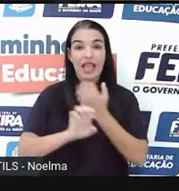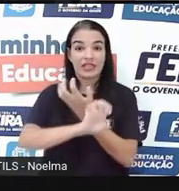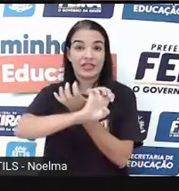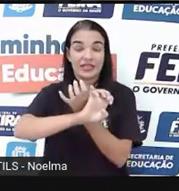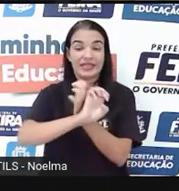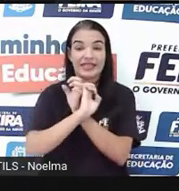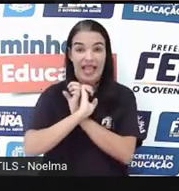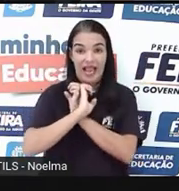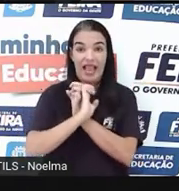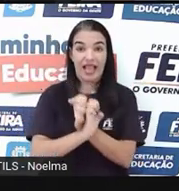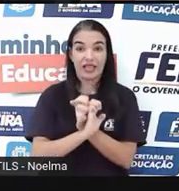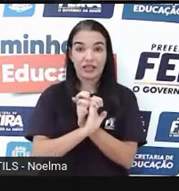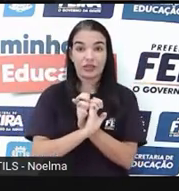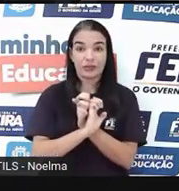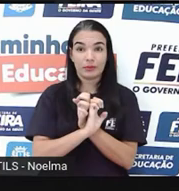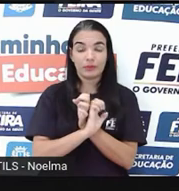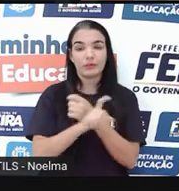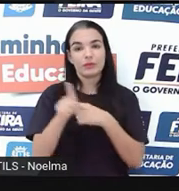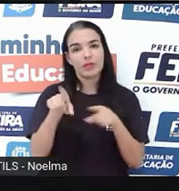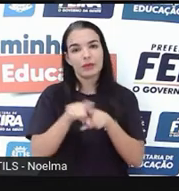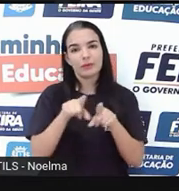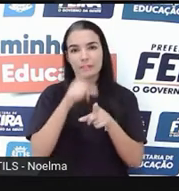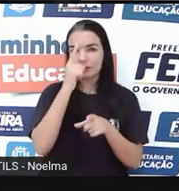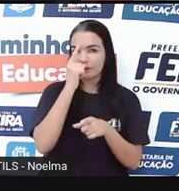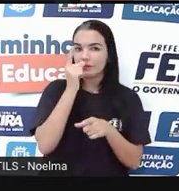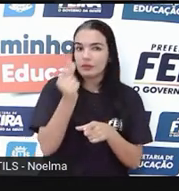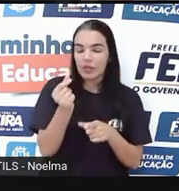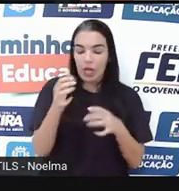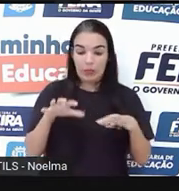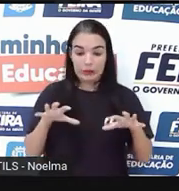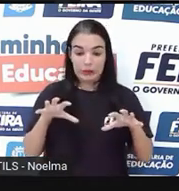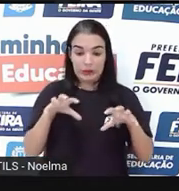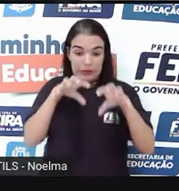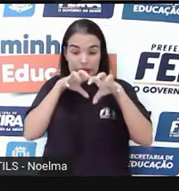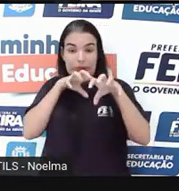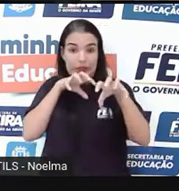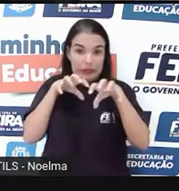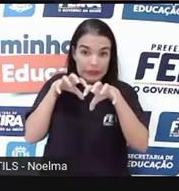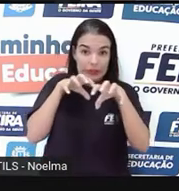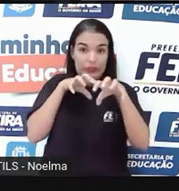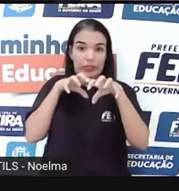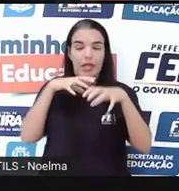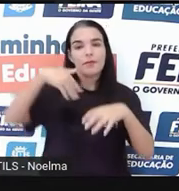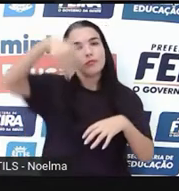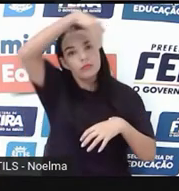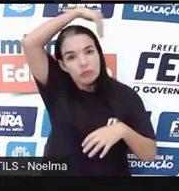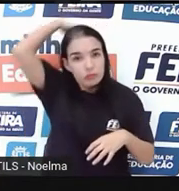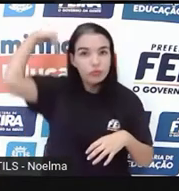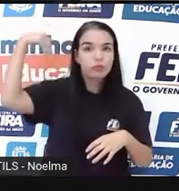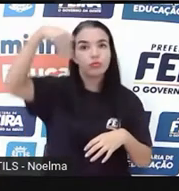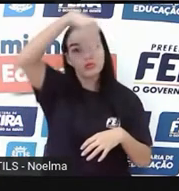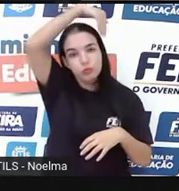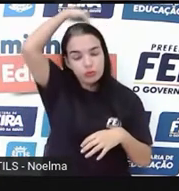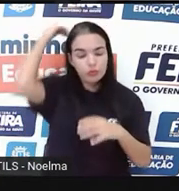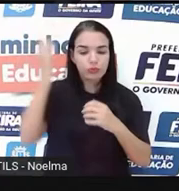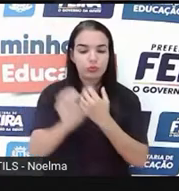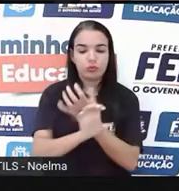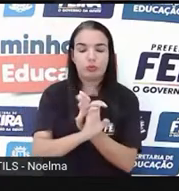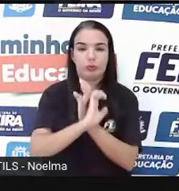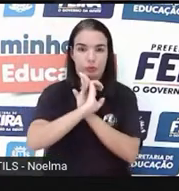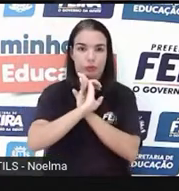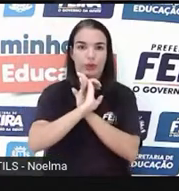Skeleton, Witch, Zumbi, Mummy, or